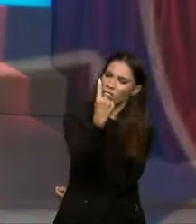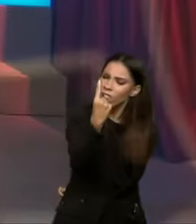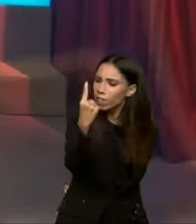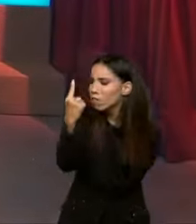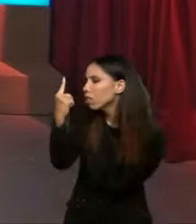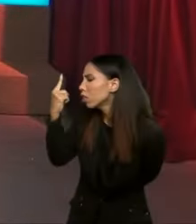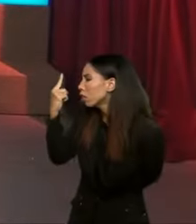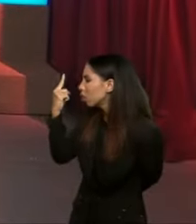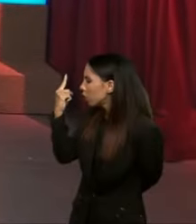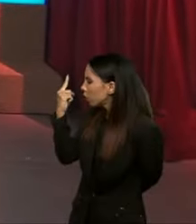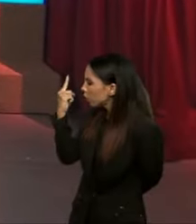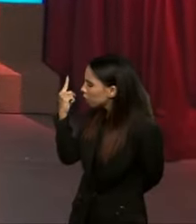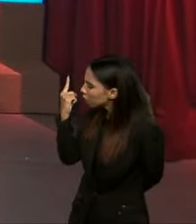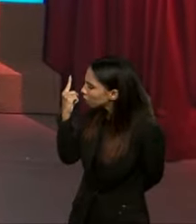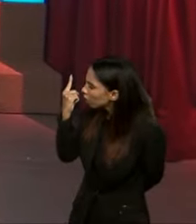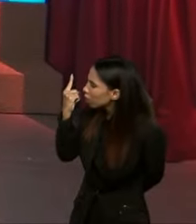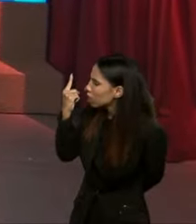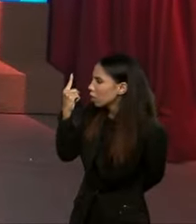Comigo